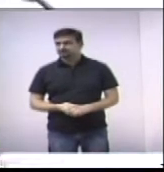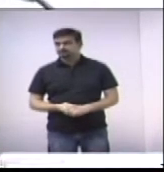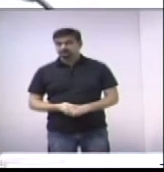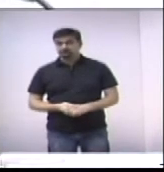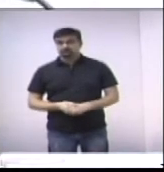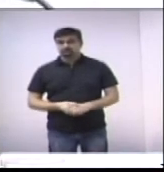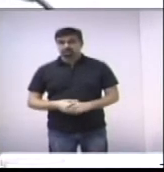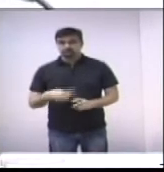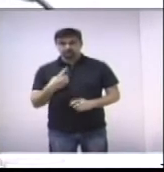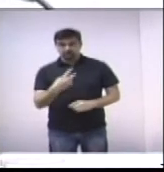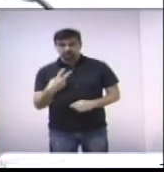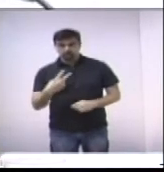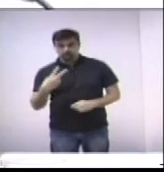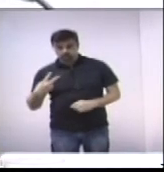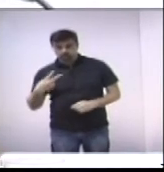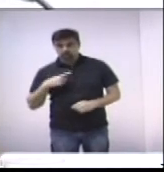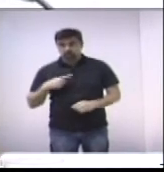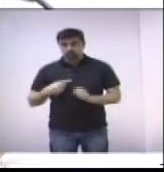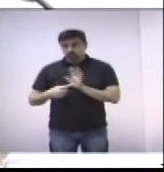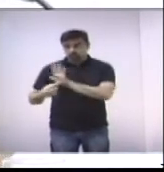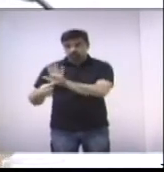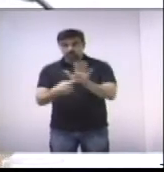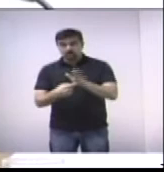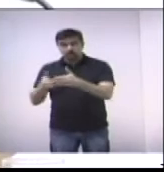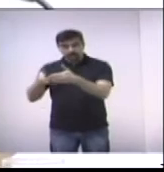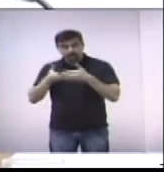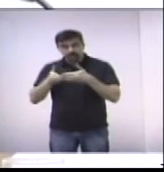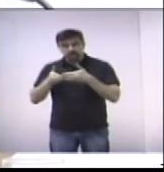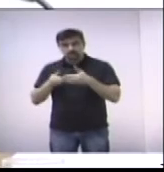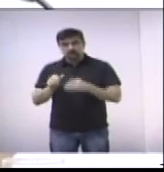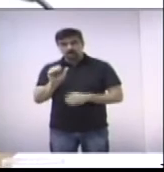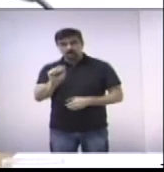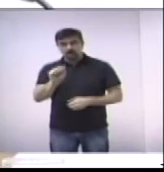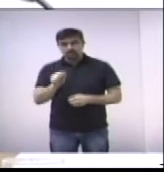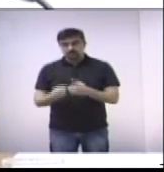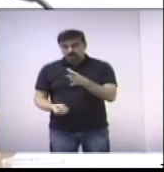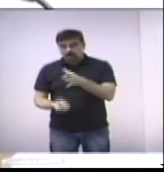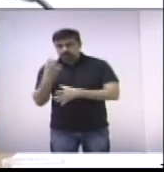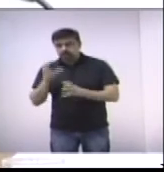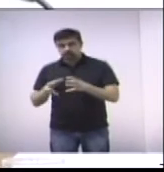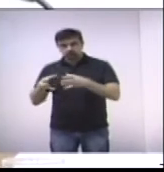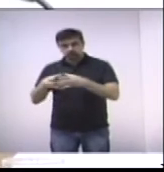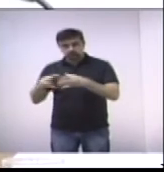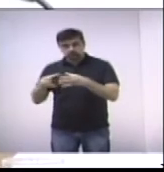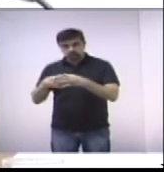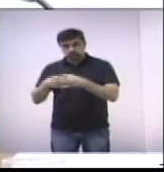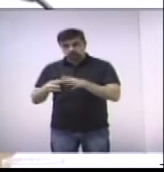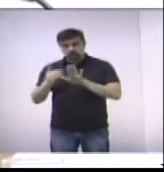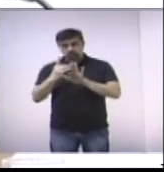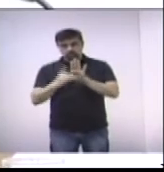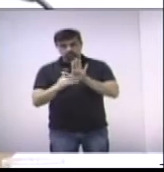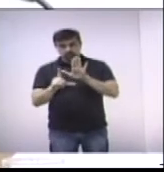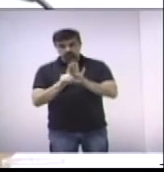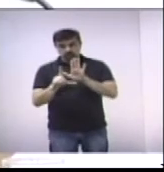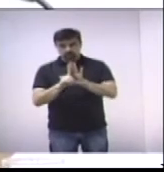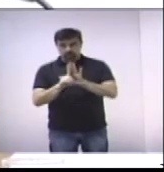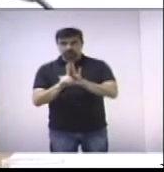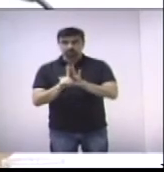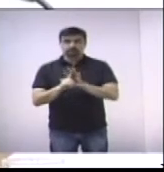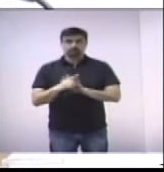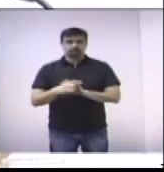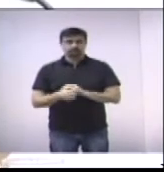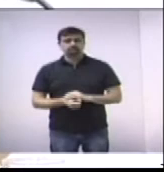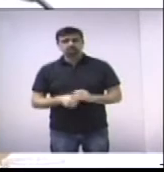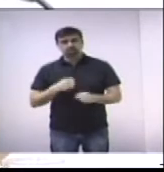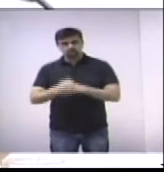C23, ante o exposto, é presente para requerer a seja instaurada na forma do decreto de lei 201